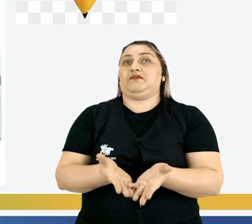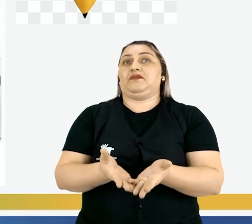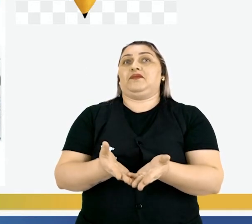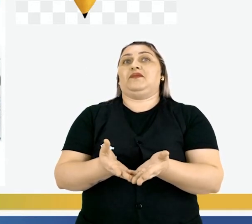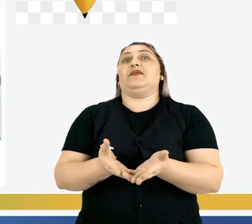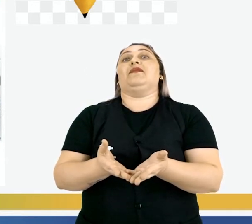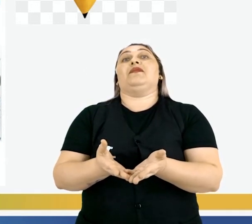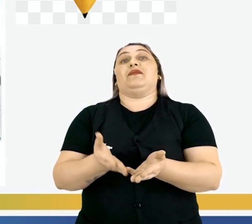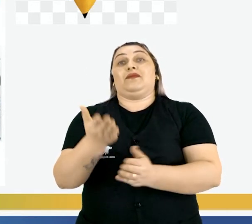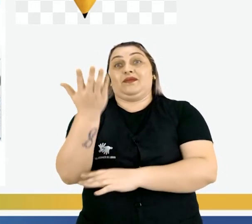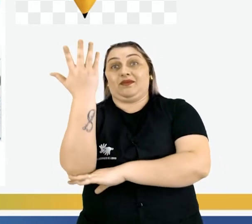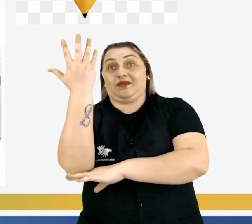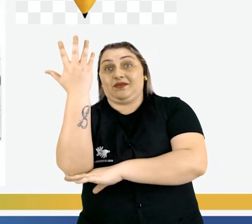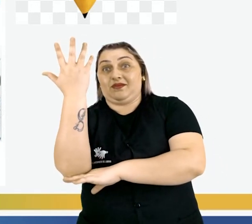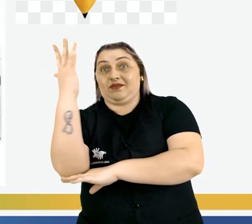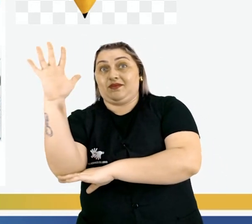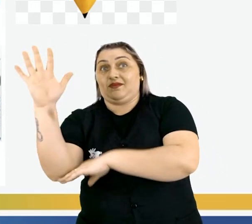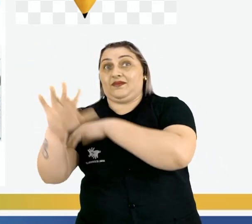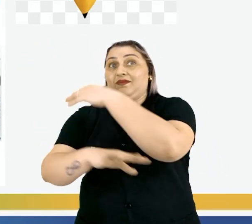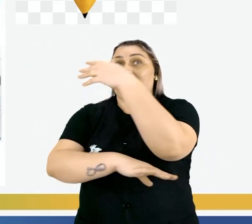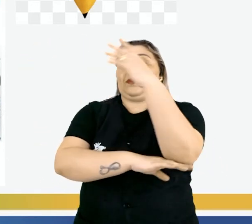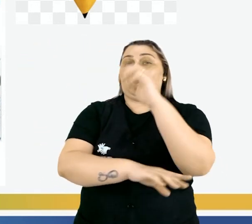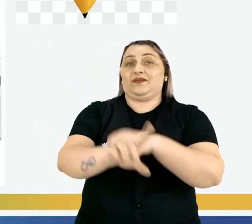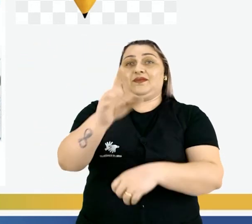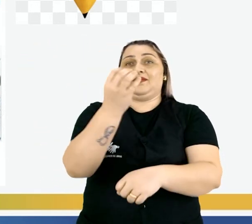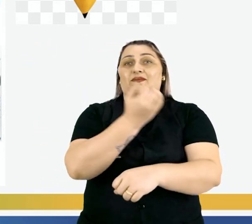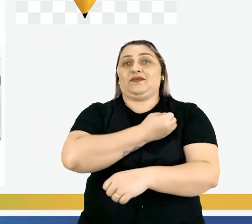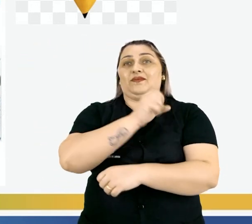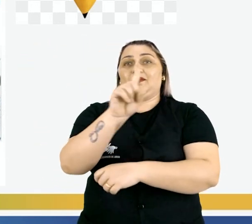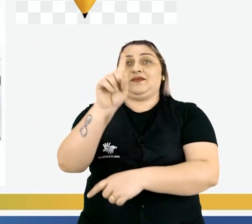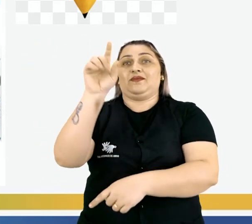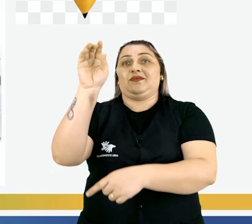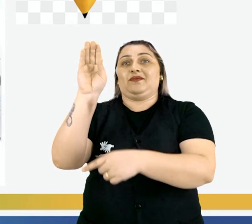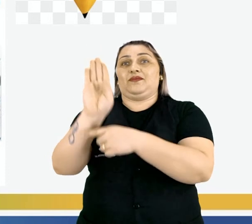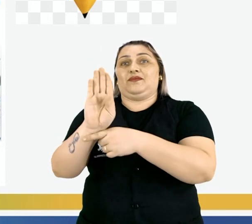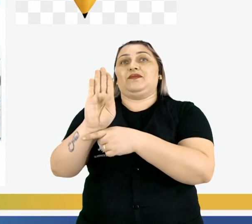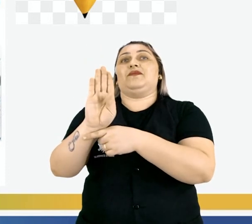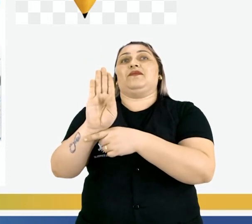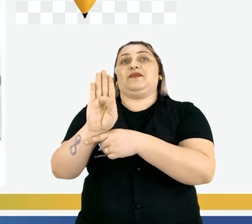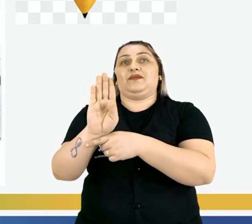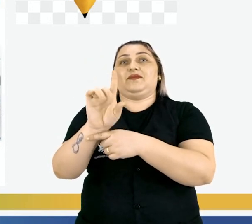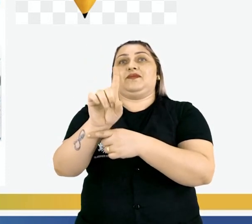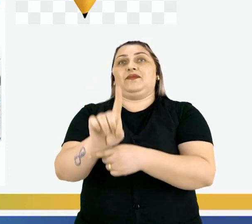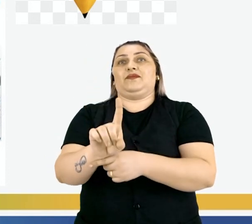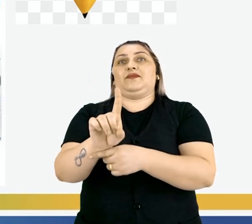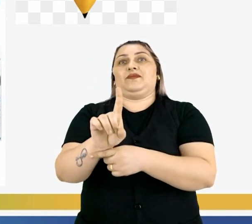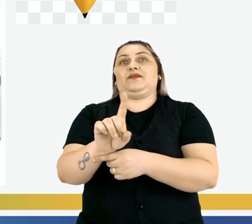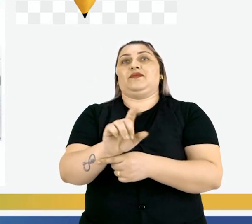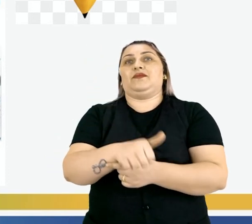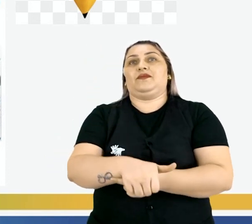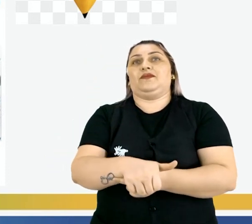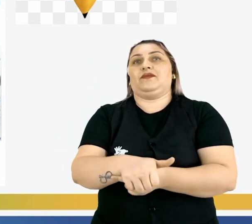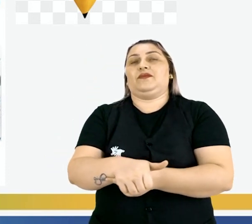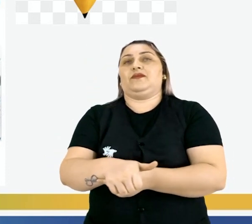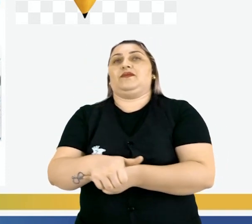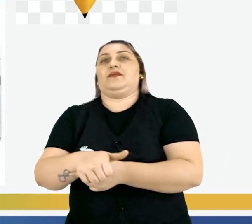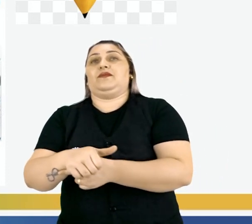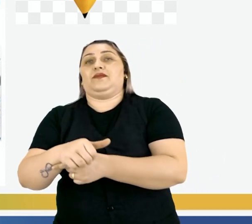a número 1, tempo da natureza. Letra C. Olha só o calendário. Quem fez o